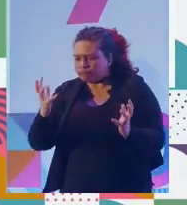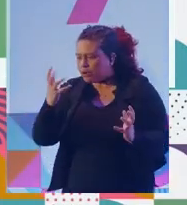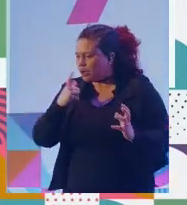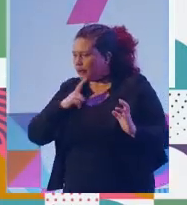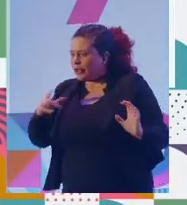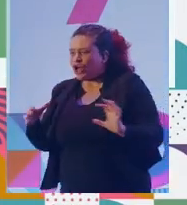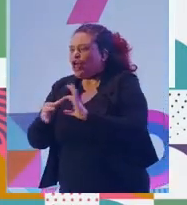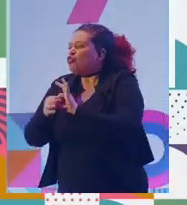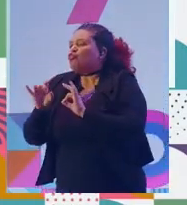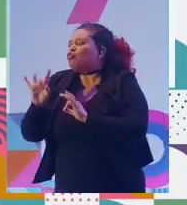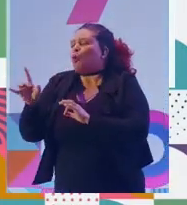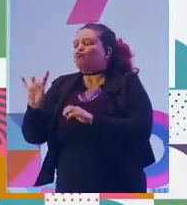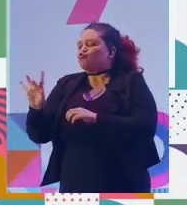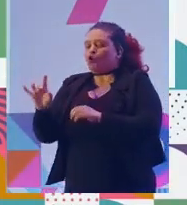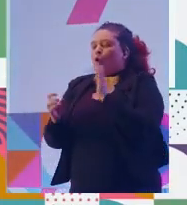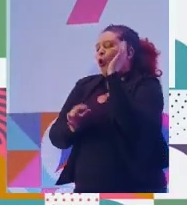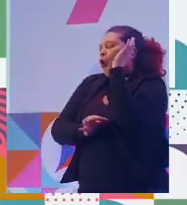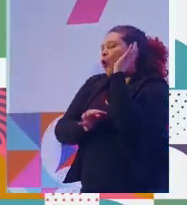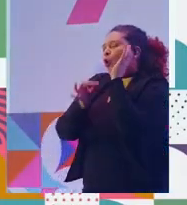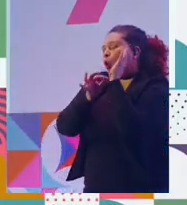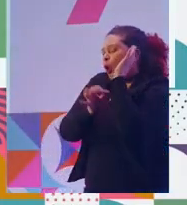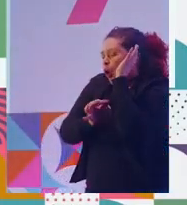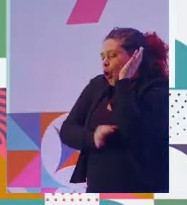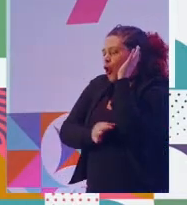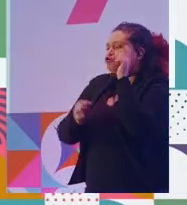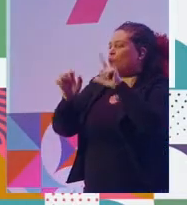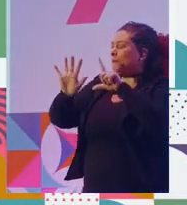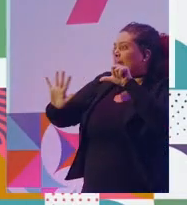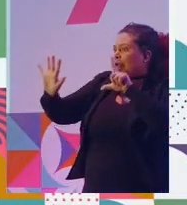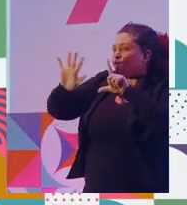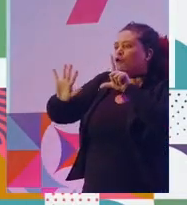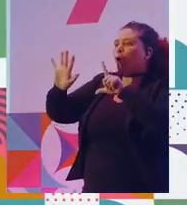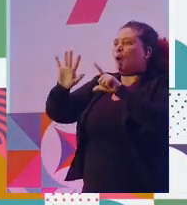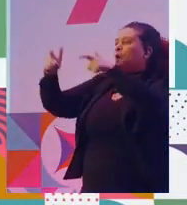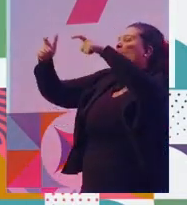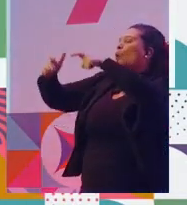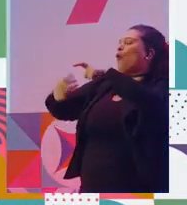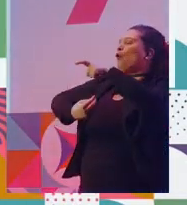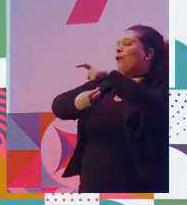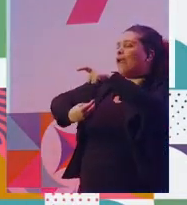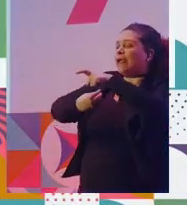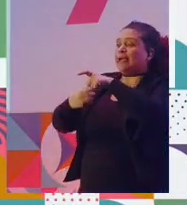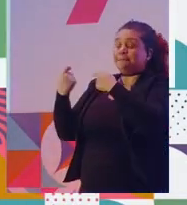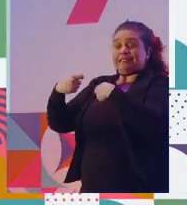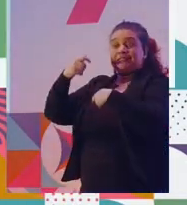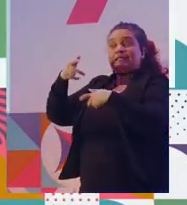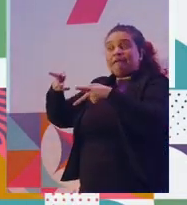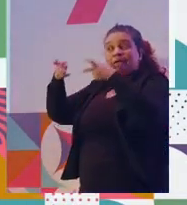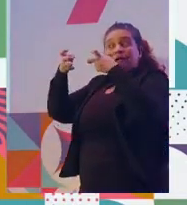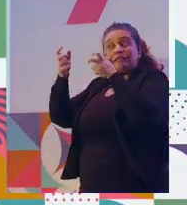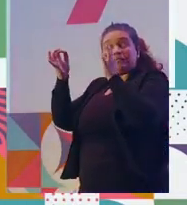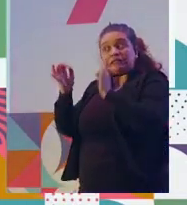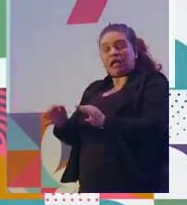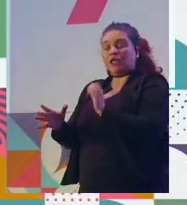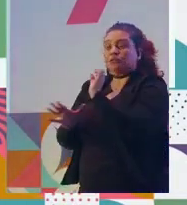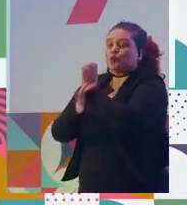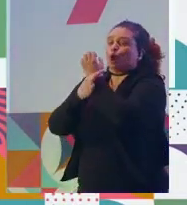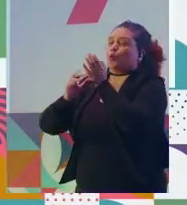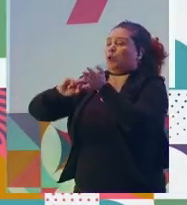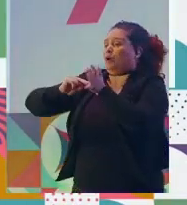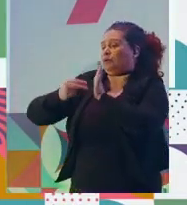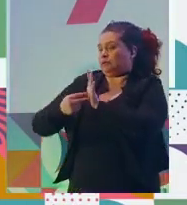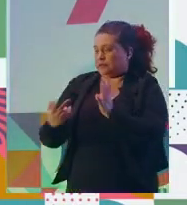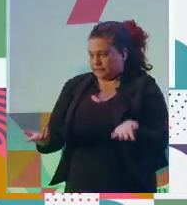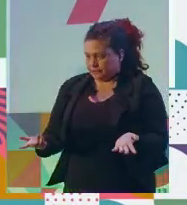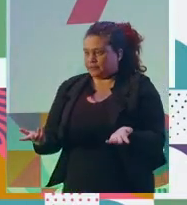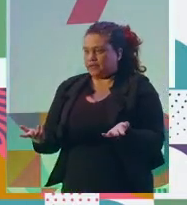técnicas, mas não são código, precisa de plataforma, onde está sustentado, precisa entender de segurança. Hoje, nós